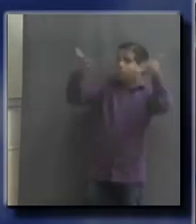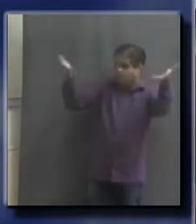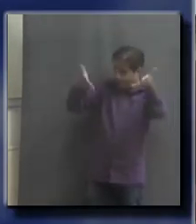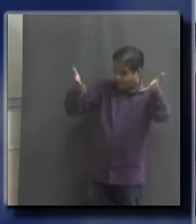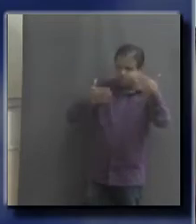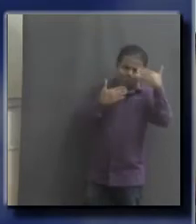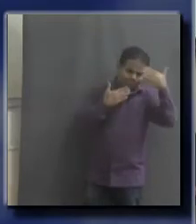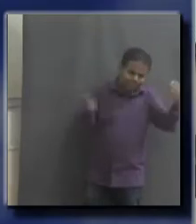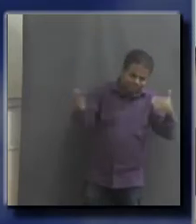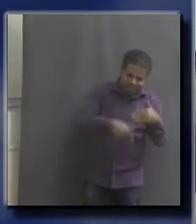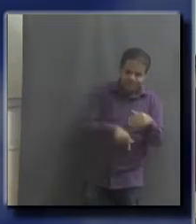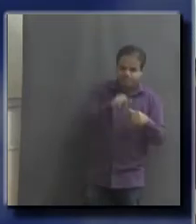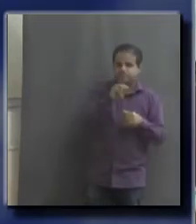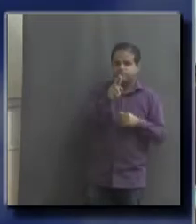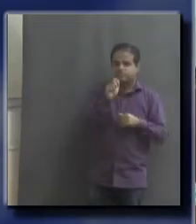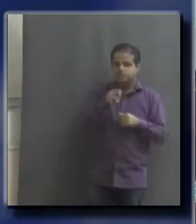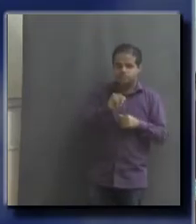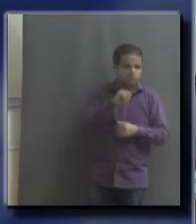Obrigado, Irani.